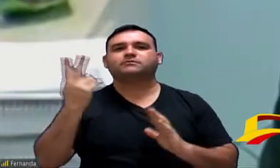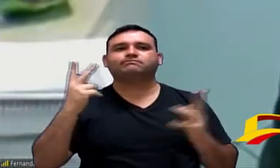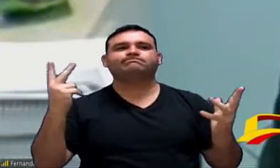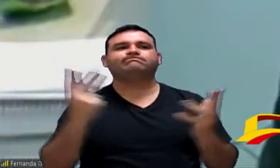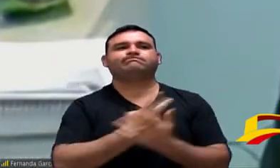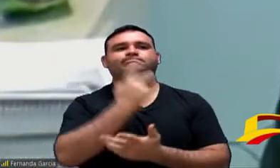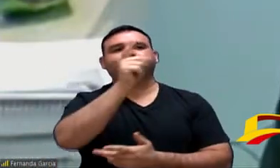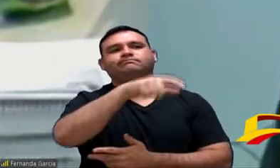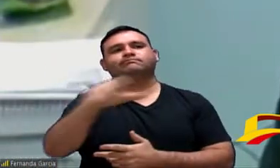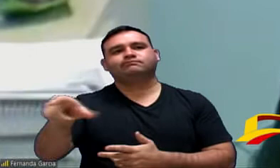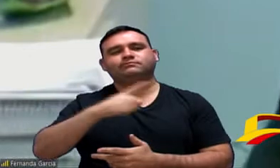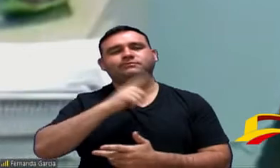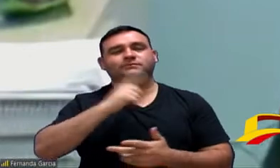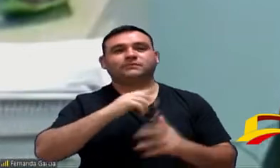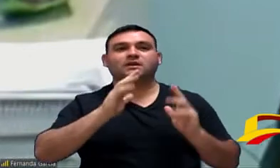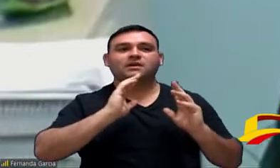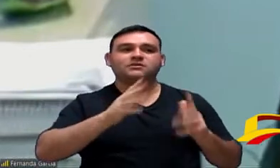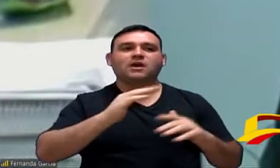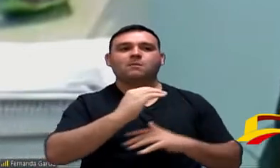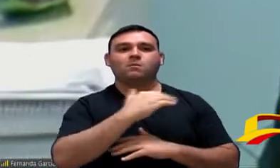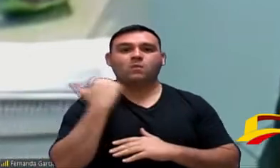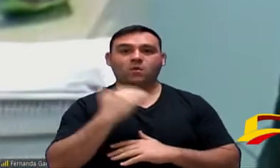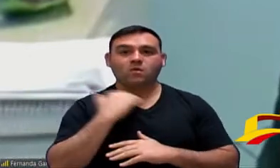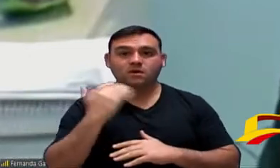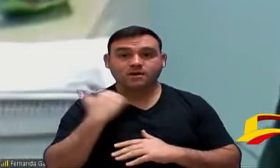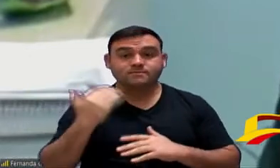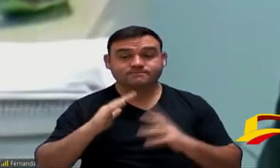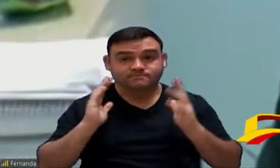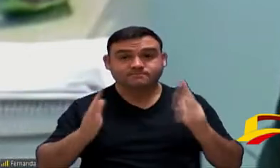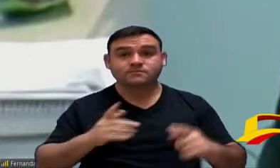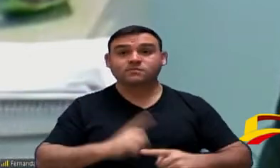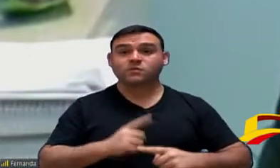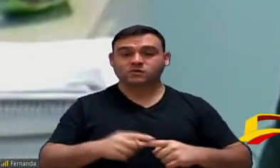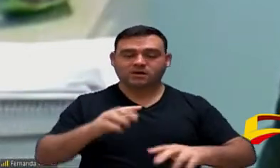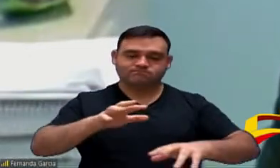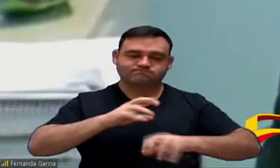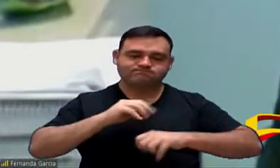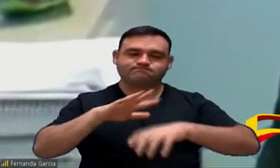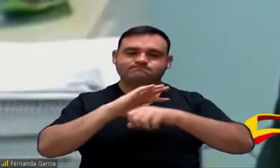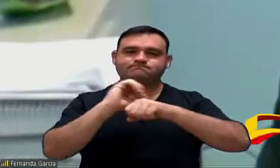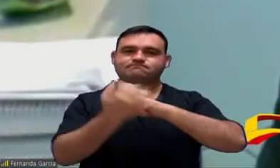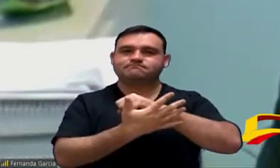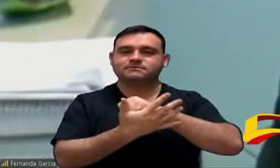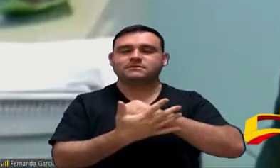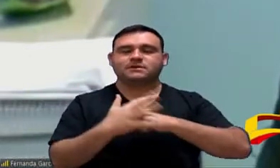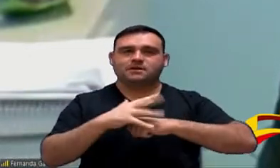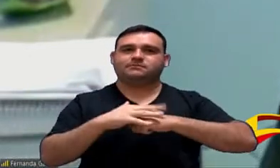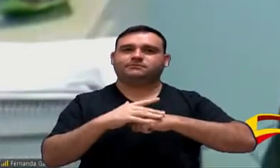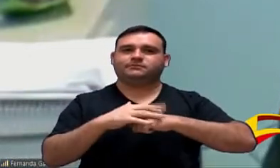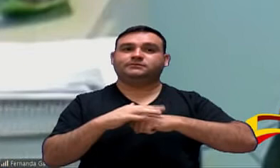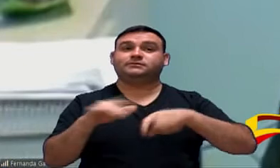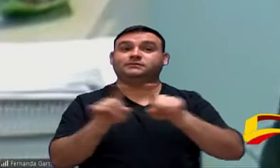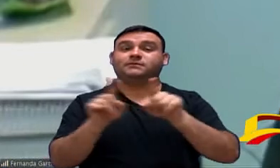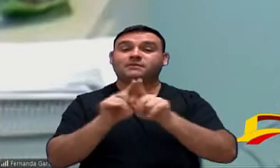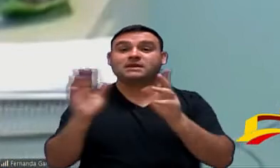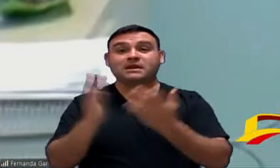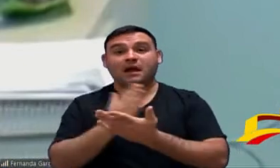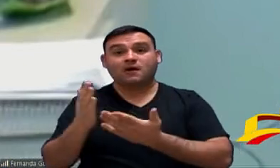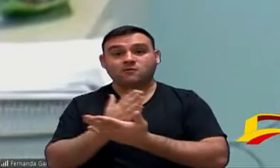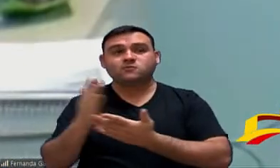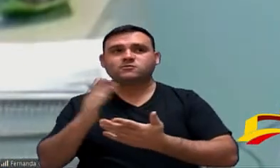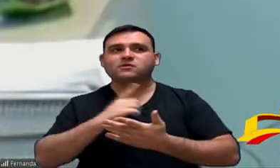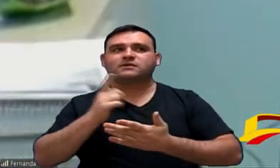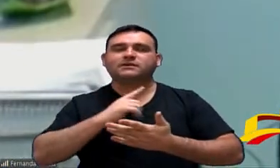de pessoas que foram a óbito, infelizmente, pela doença da Covid-19, e tem muitos que,